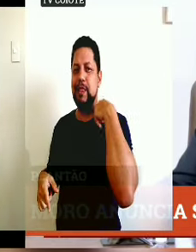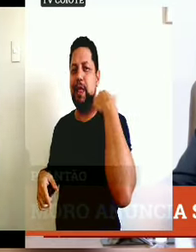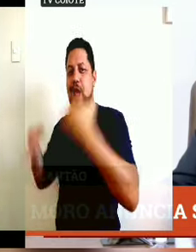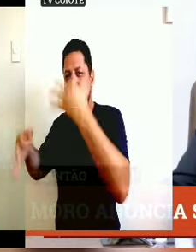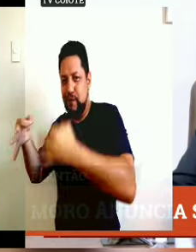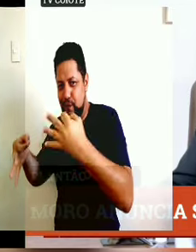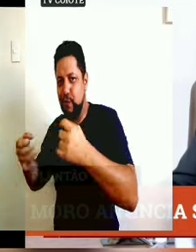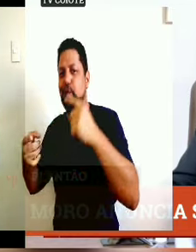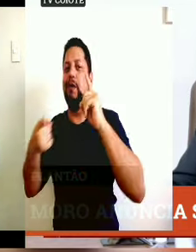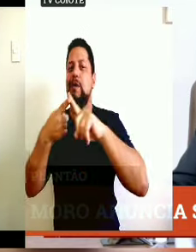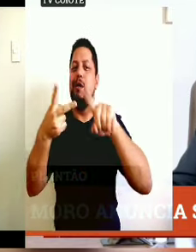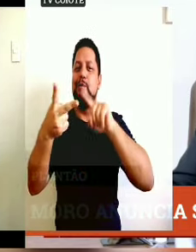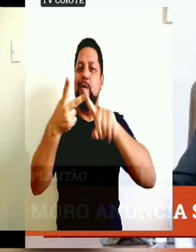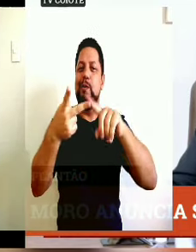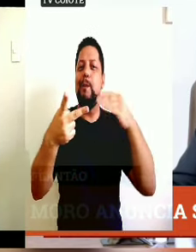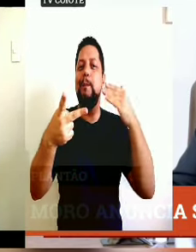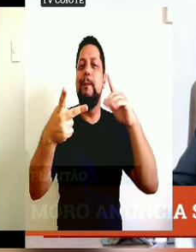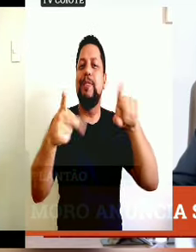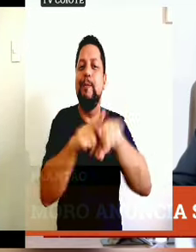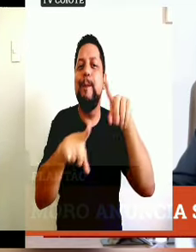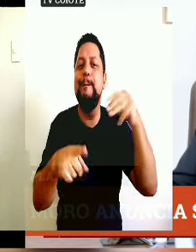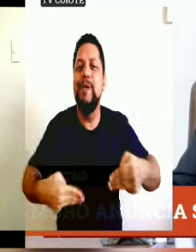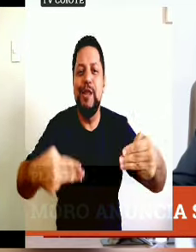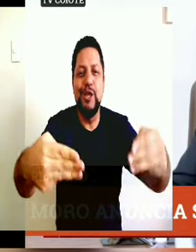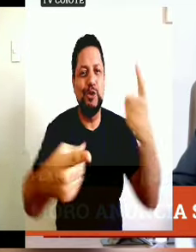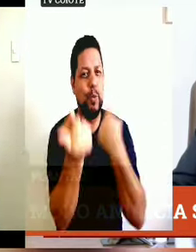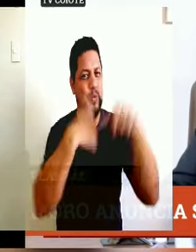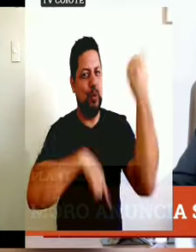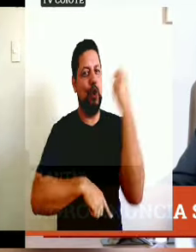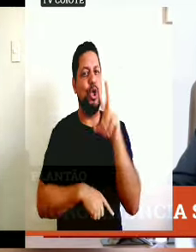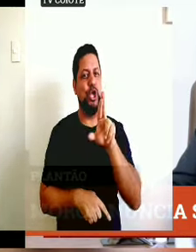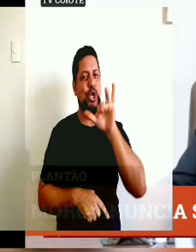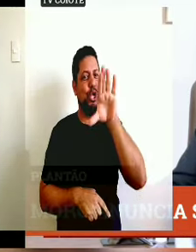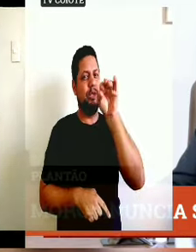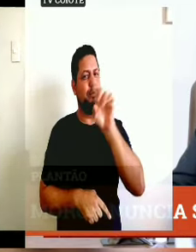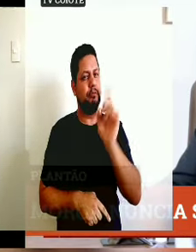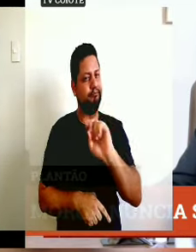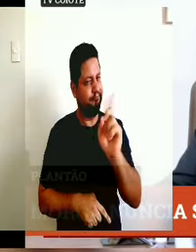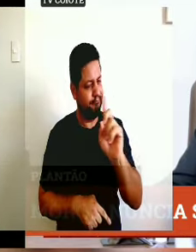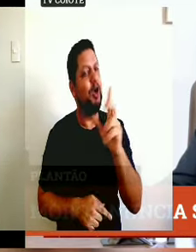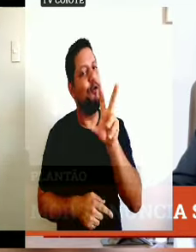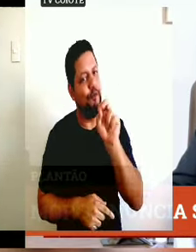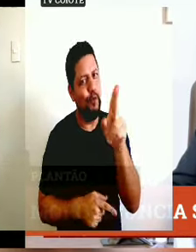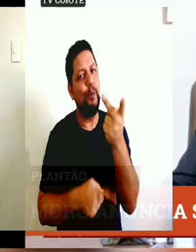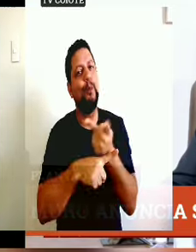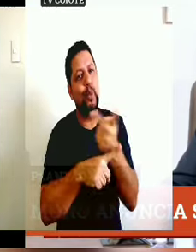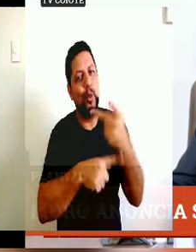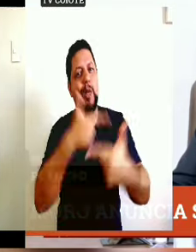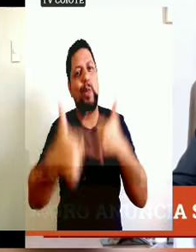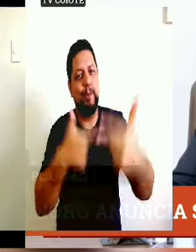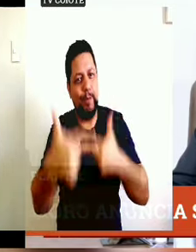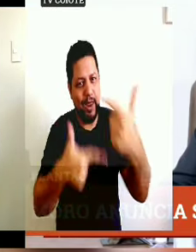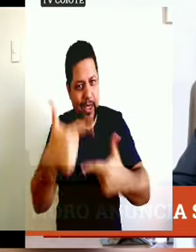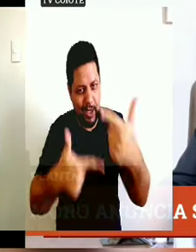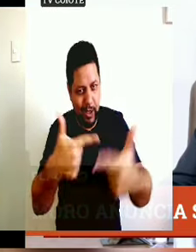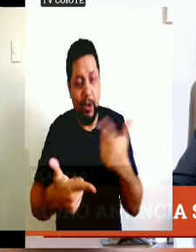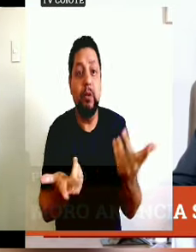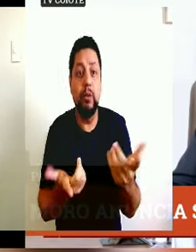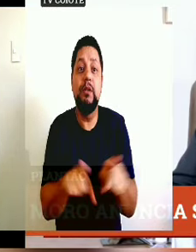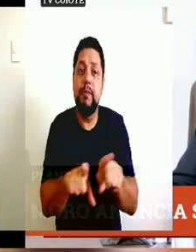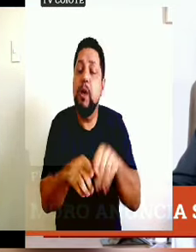ministro. E quero dizer que, independentemente de onde eu esteja, eu sempre vou